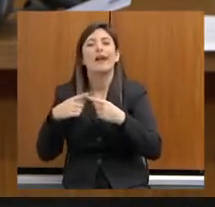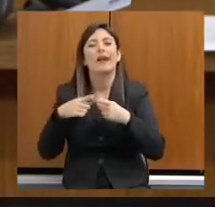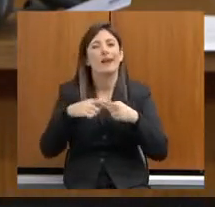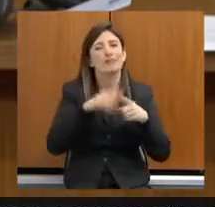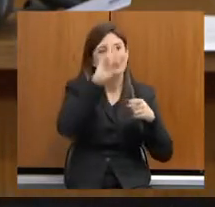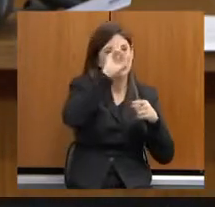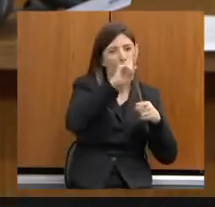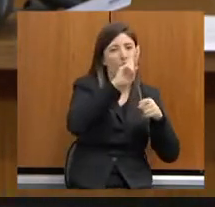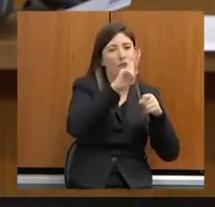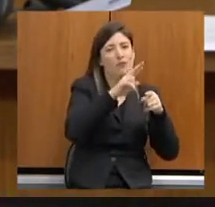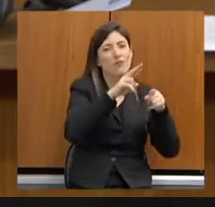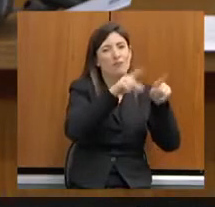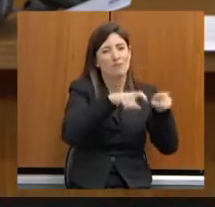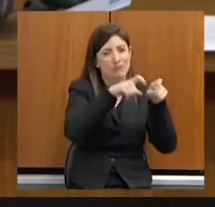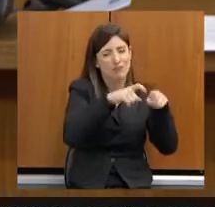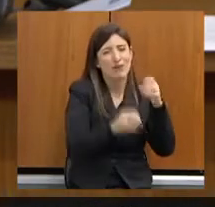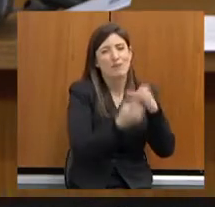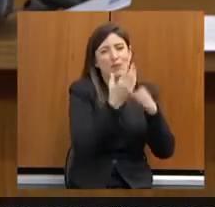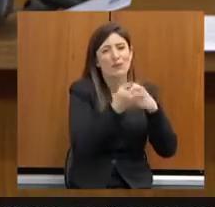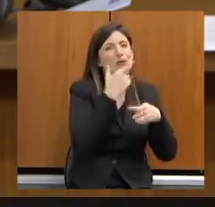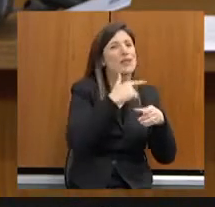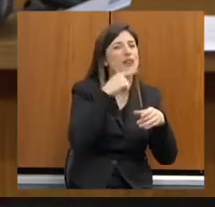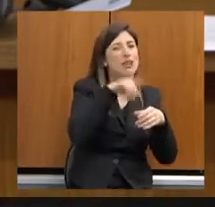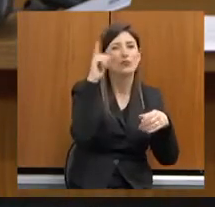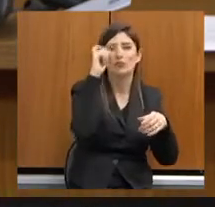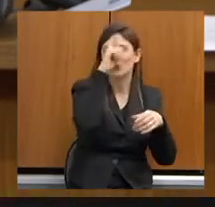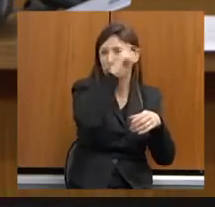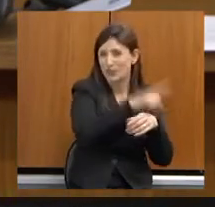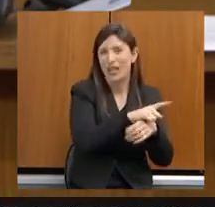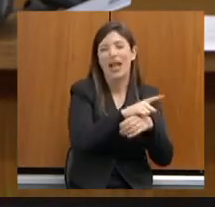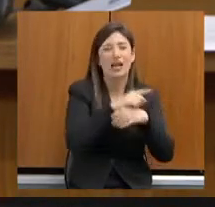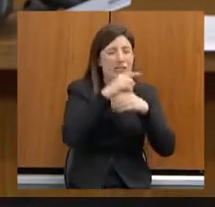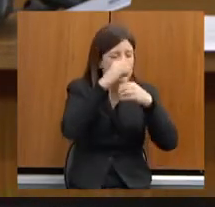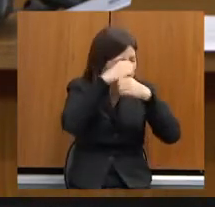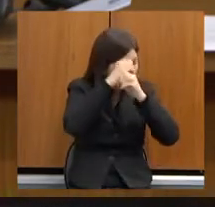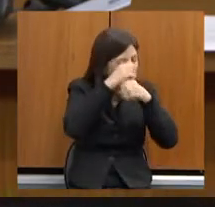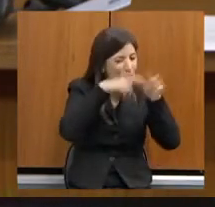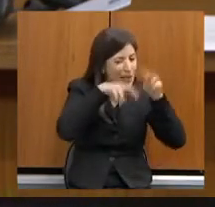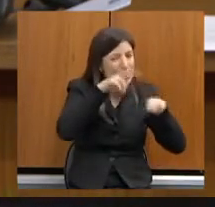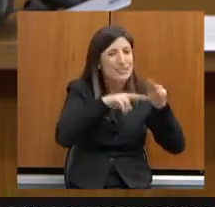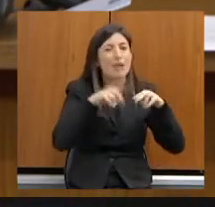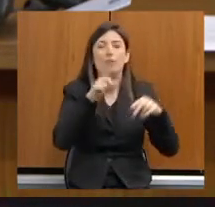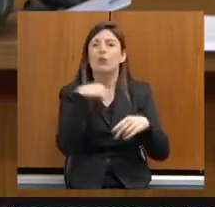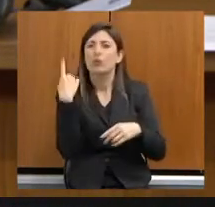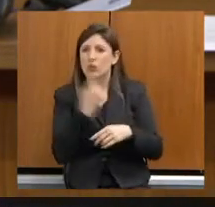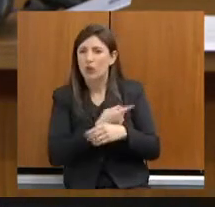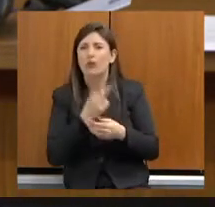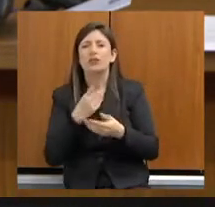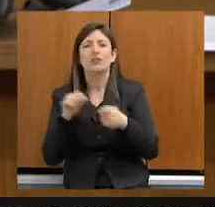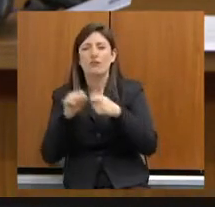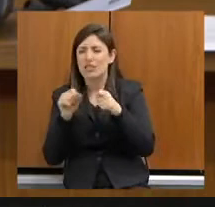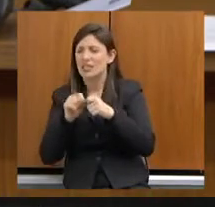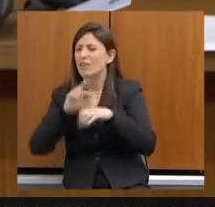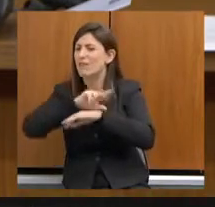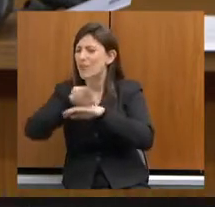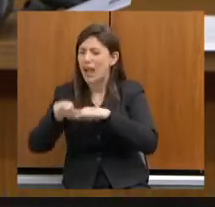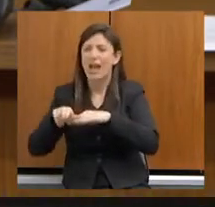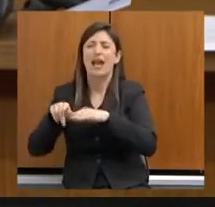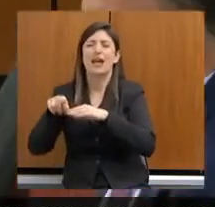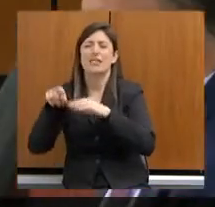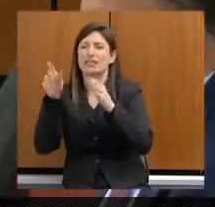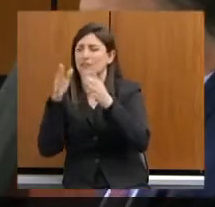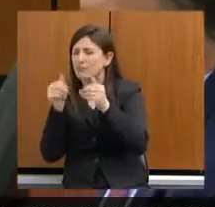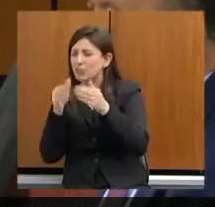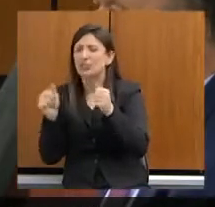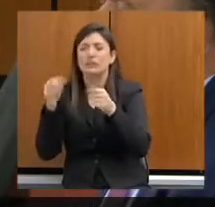seu processo chegou alização então a gente tem feito várias ações em relação aos Queijos artesanais em nosso estado a gente espera aí que